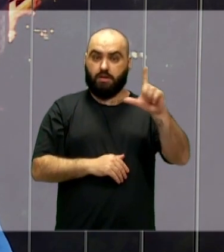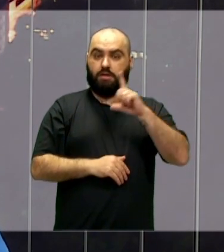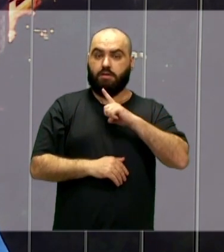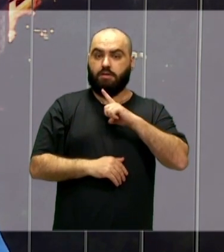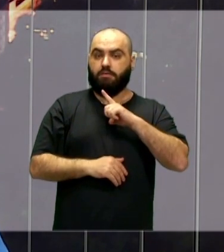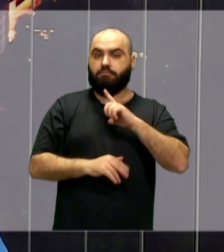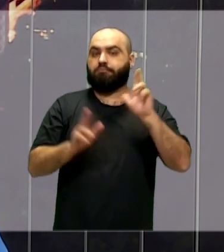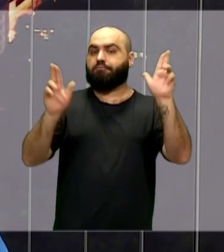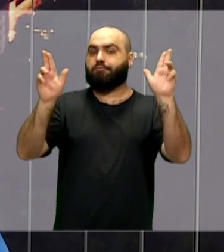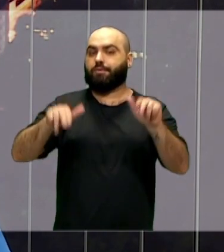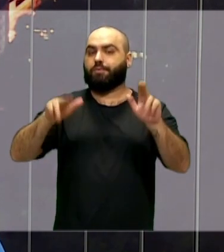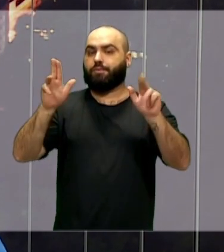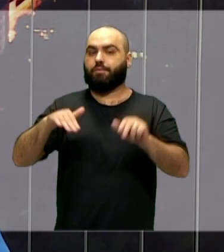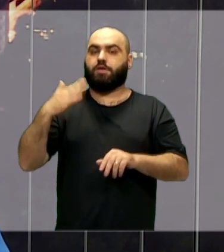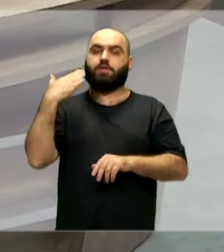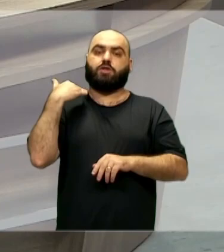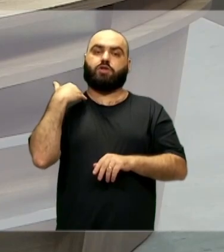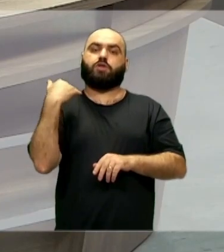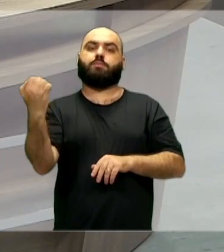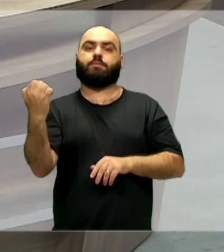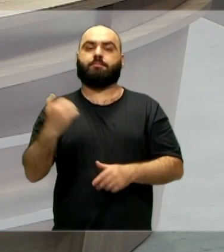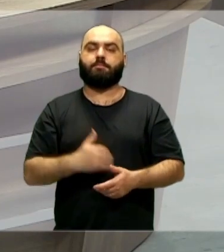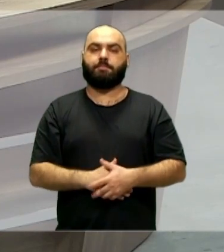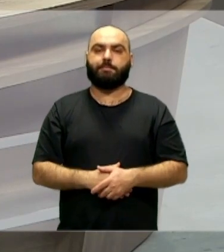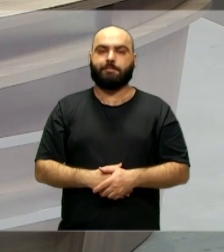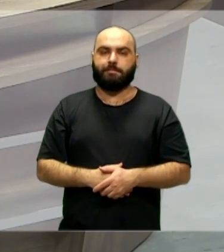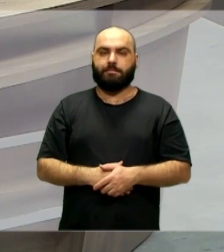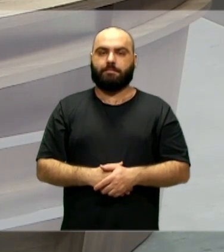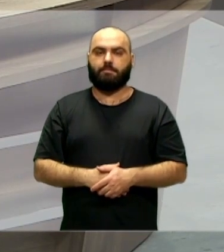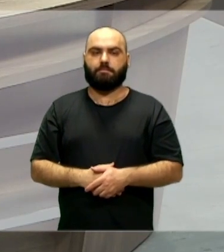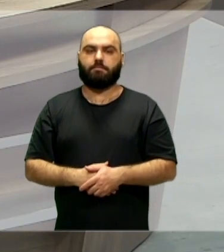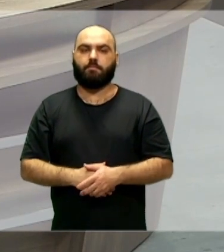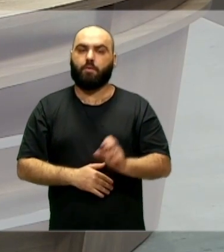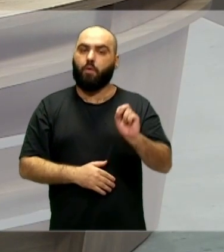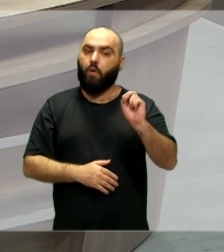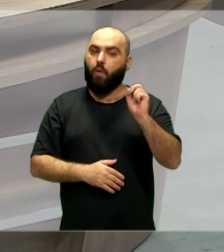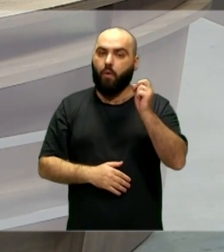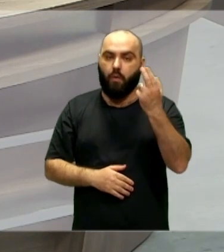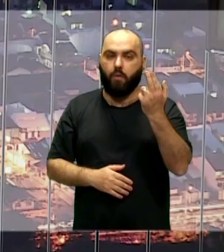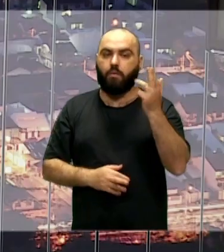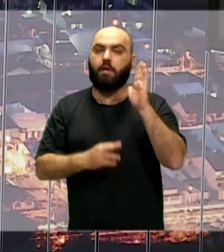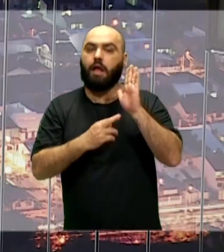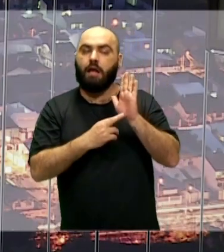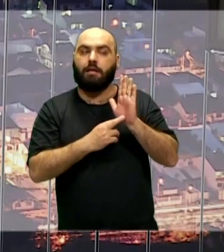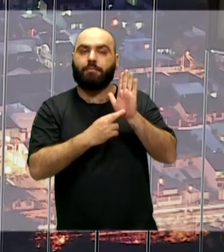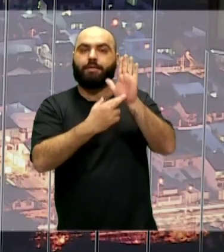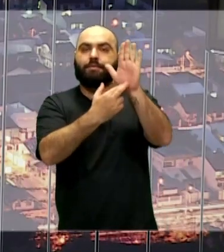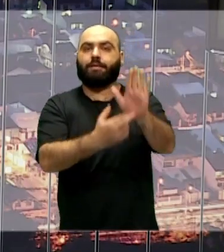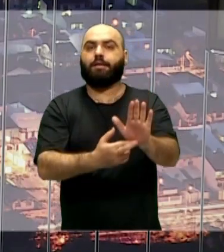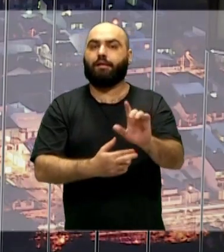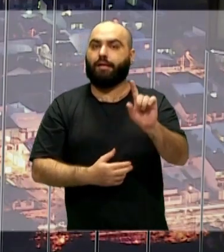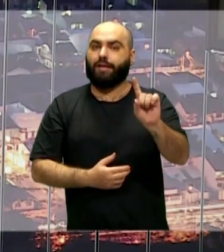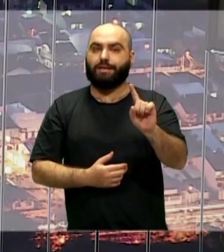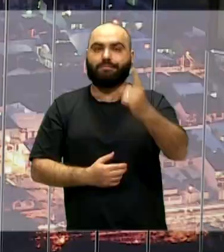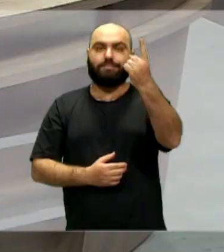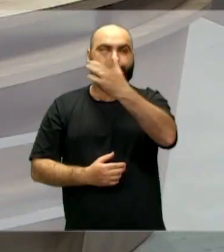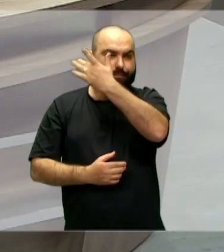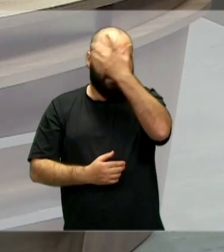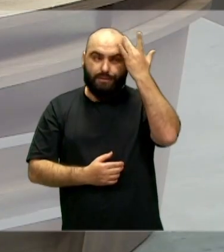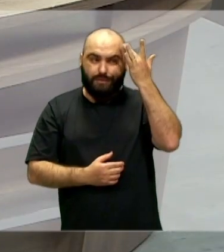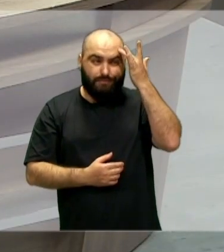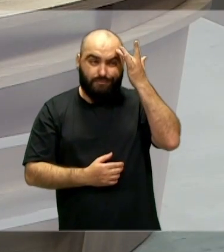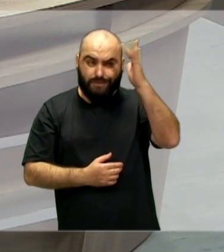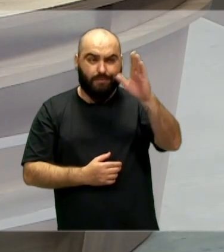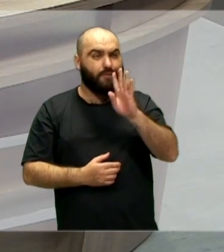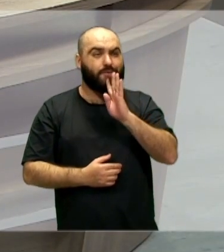nos colocar lá. A gente existe. Ou então você ser representado por alguém que, na verdade, não sabe o que é a tua realidade,